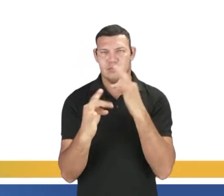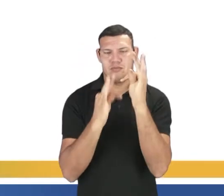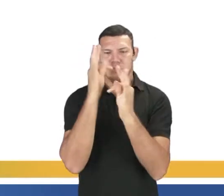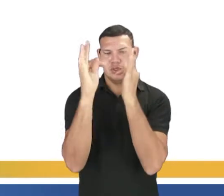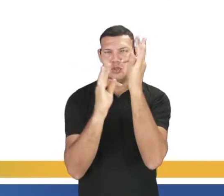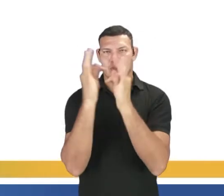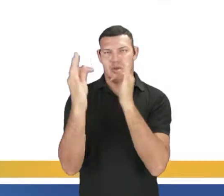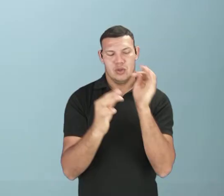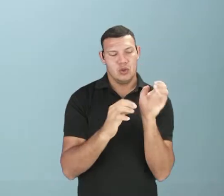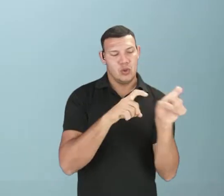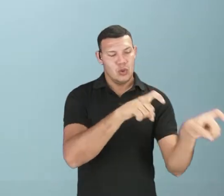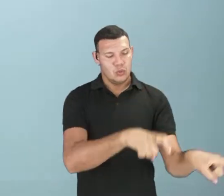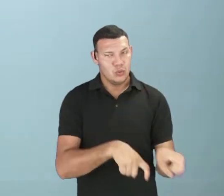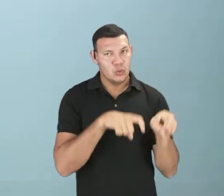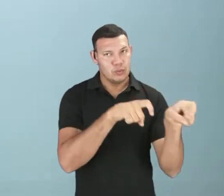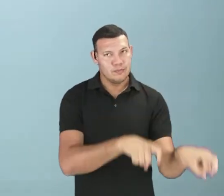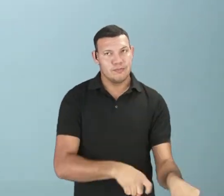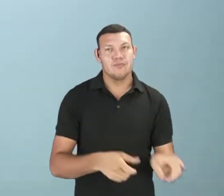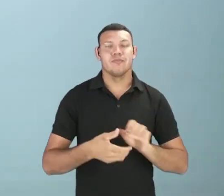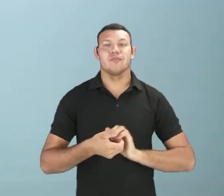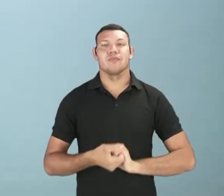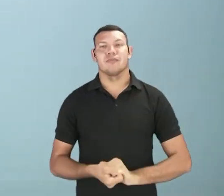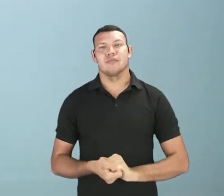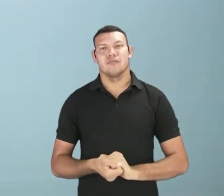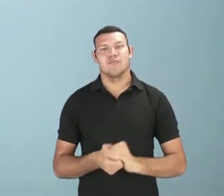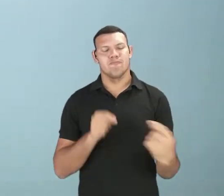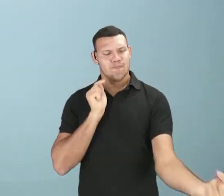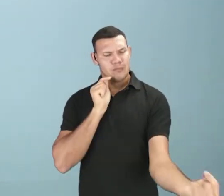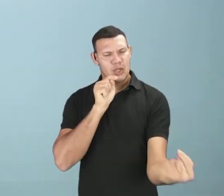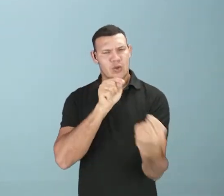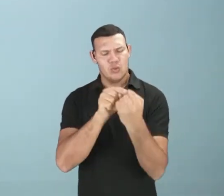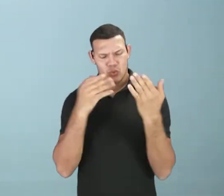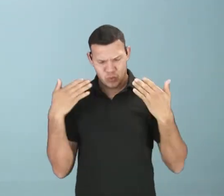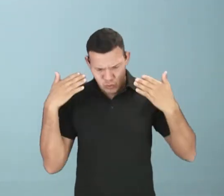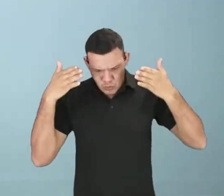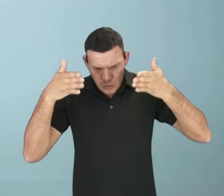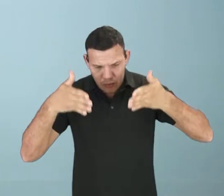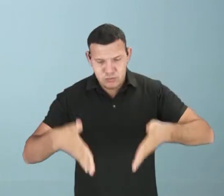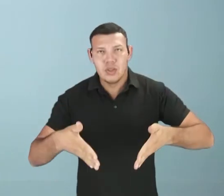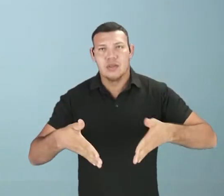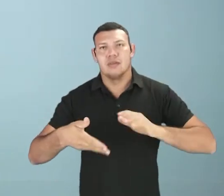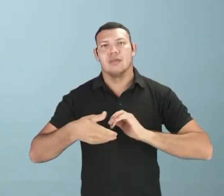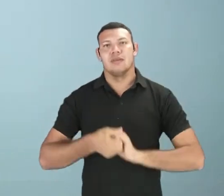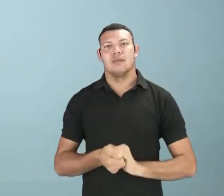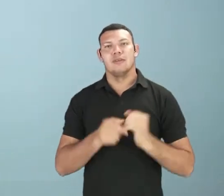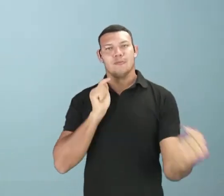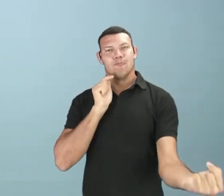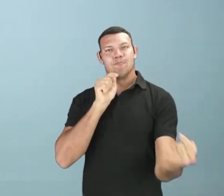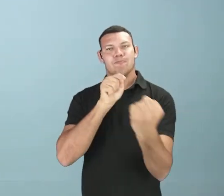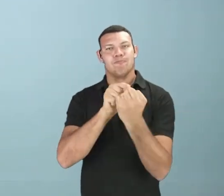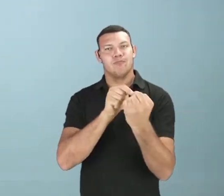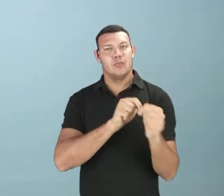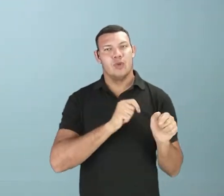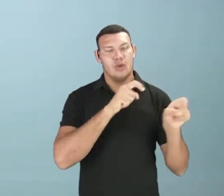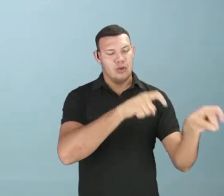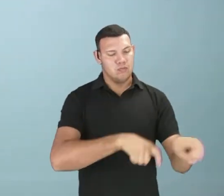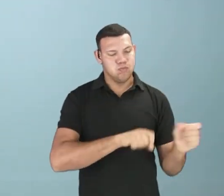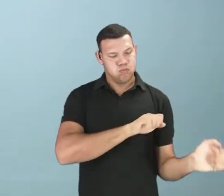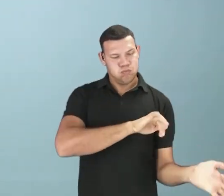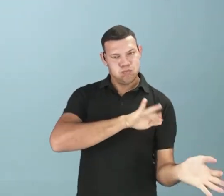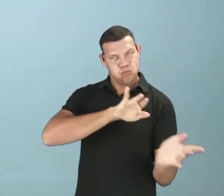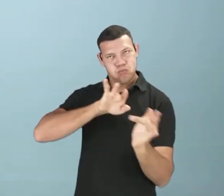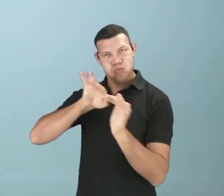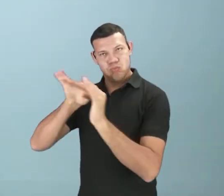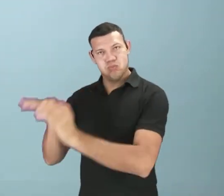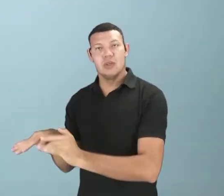alguns pontos ou alguns elementos que são diretamente focados, estão diretamente relacionados à questão do êxodo rural.